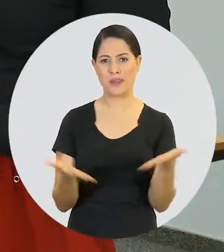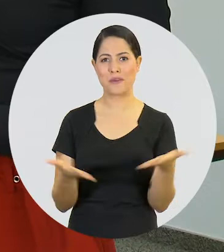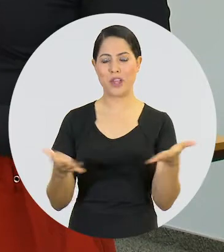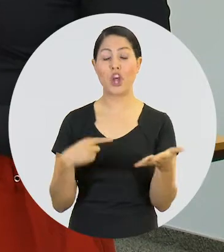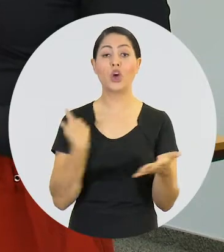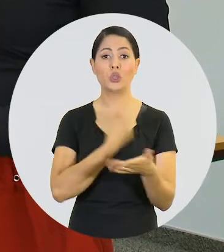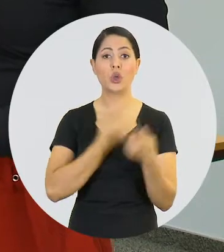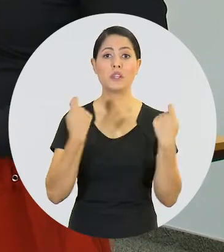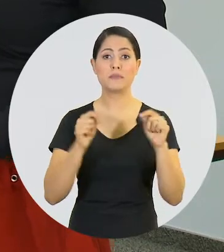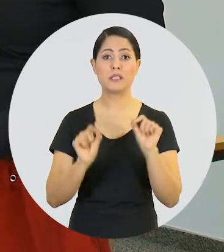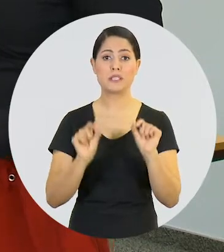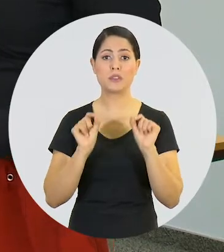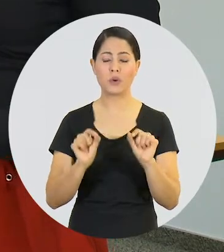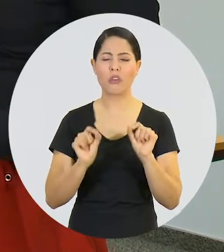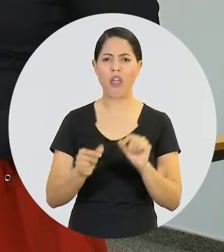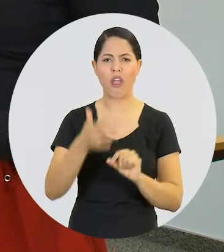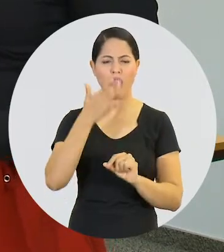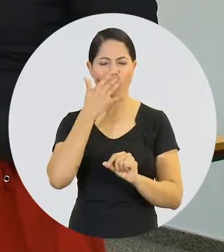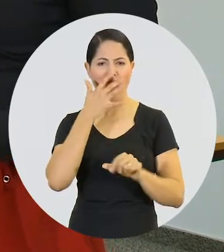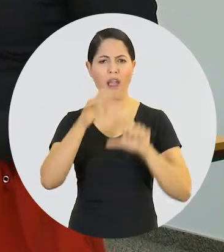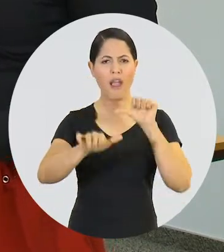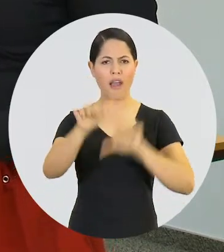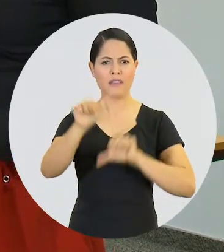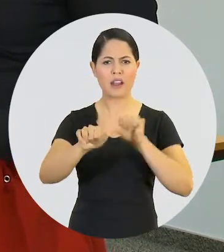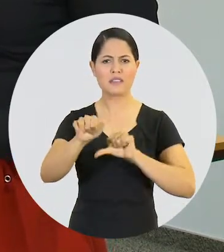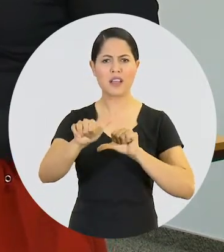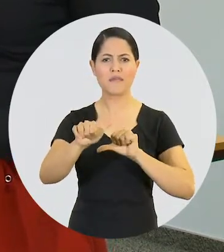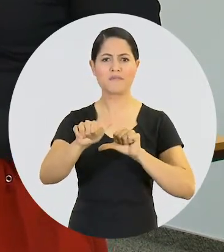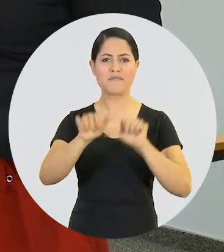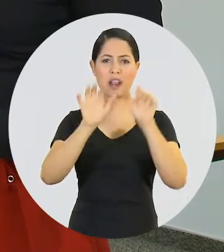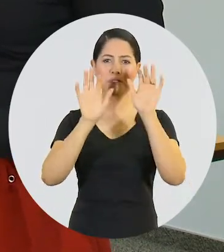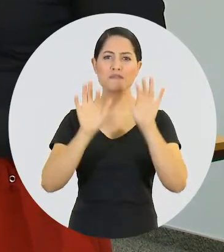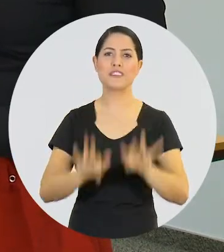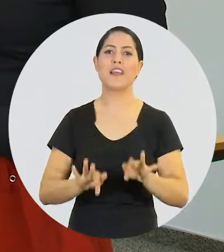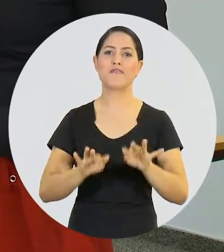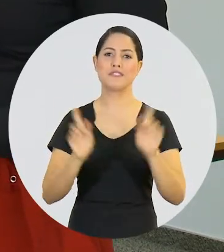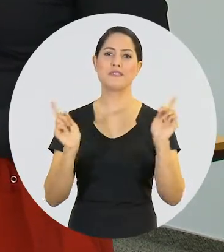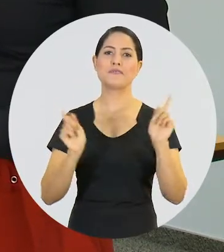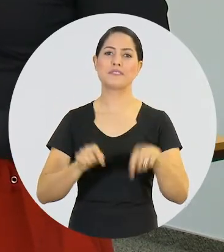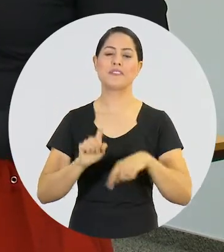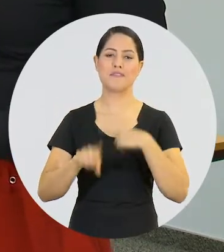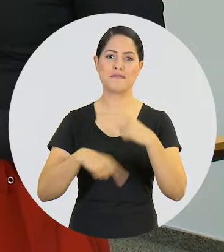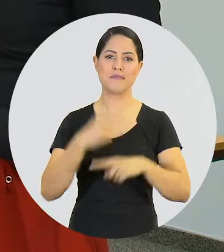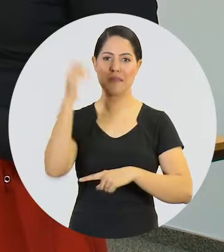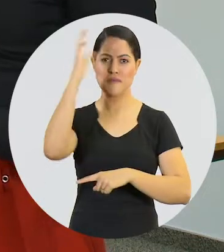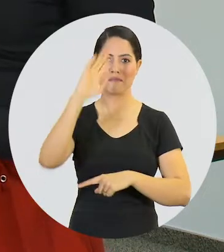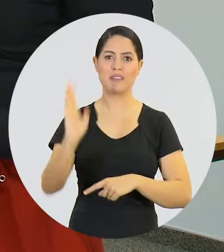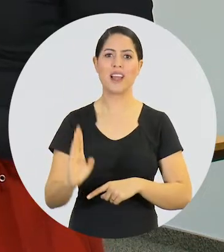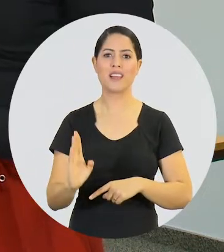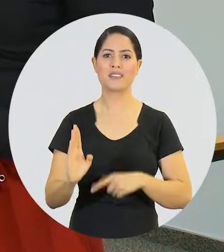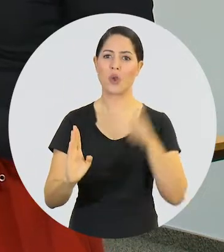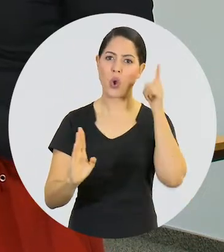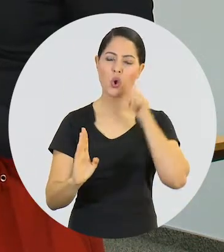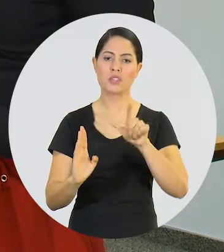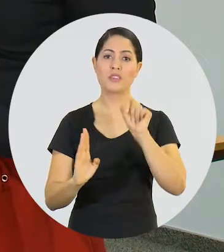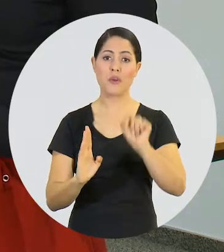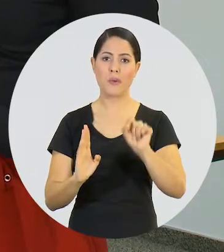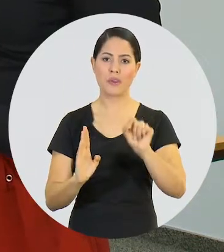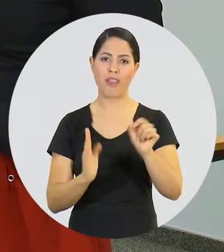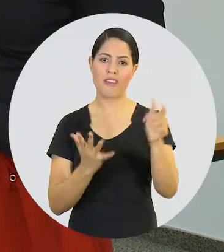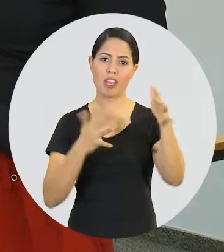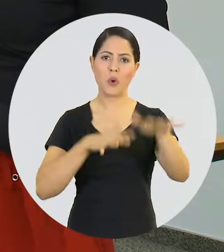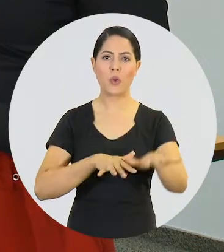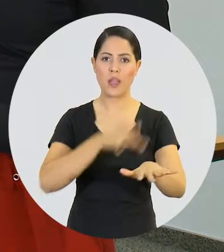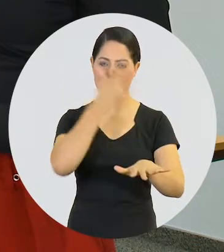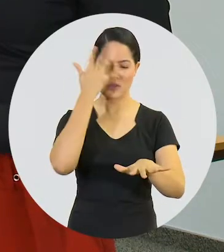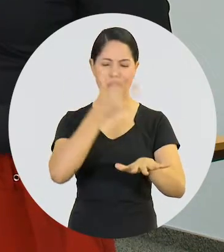nascendo. Nós temos que olhar o tempo todo para que ele, no final, para o fim e a cabo de tudo isso, nós possamos incluir as